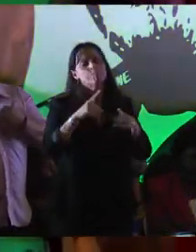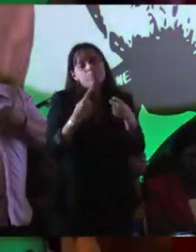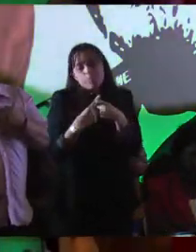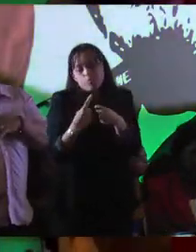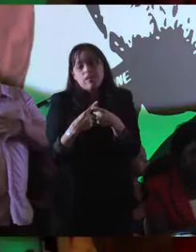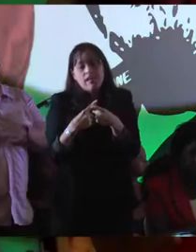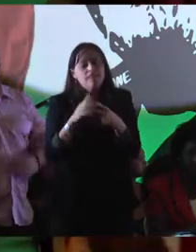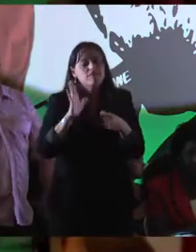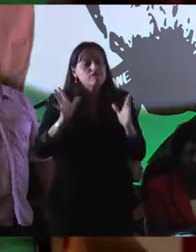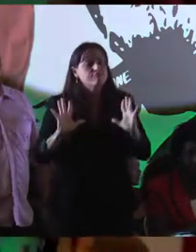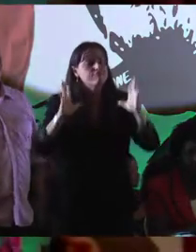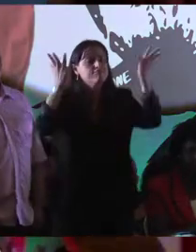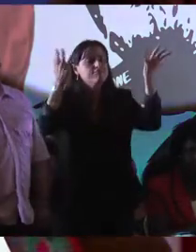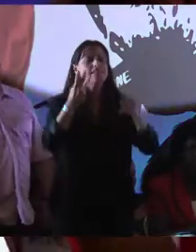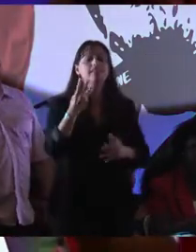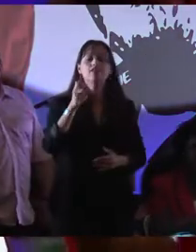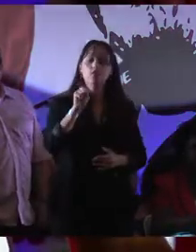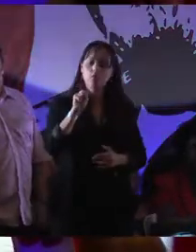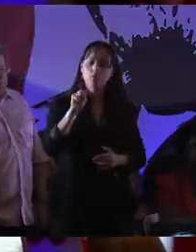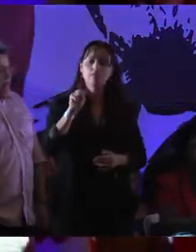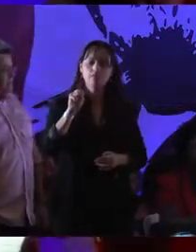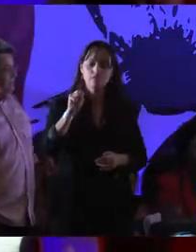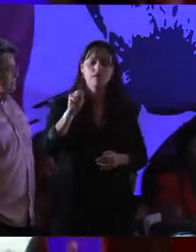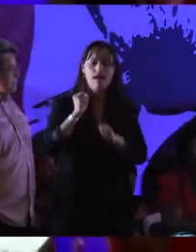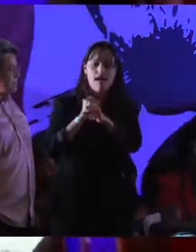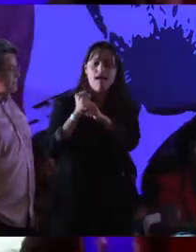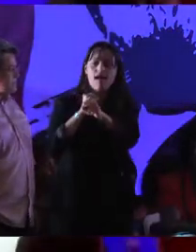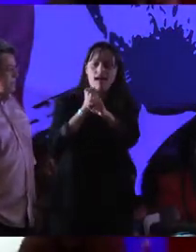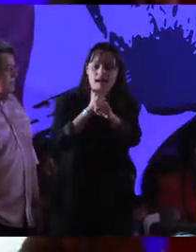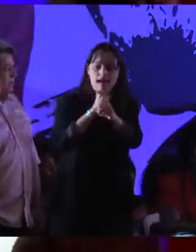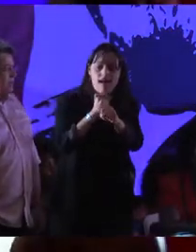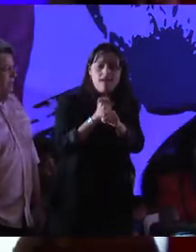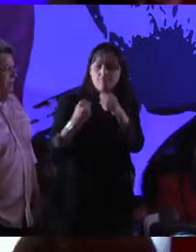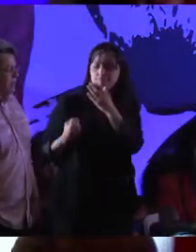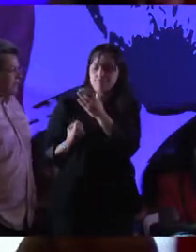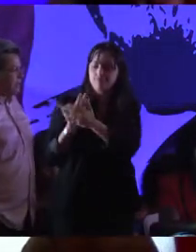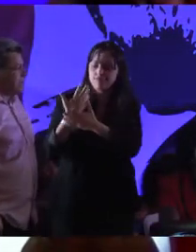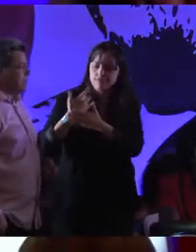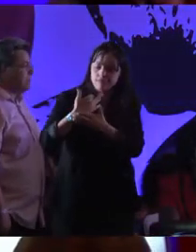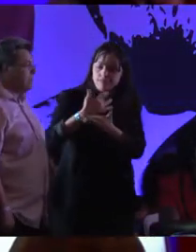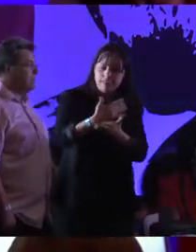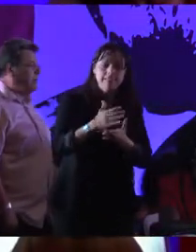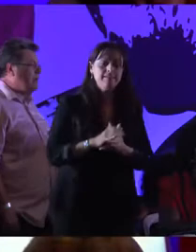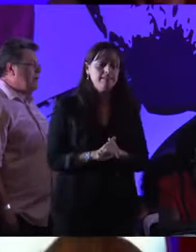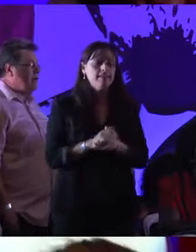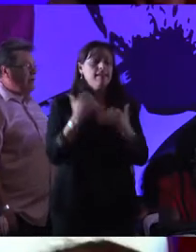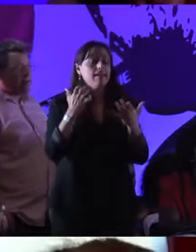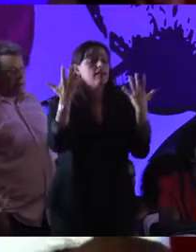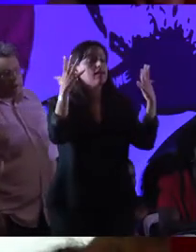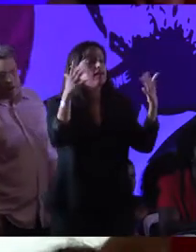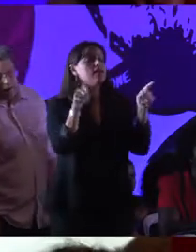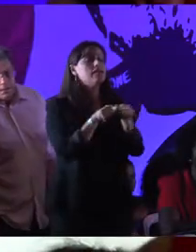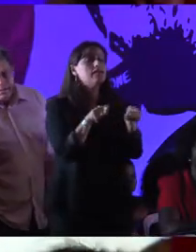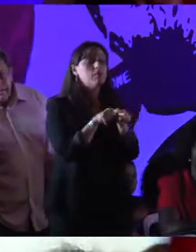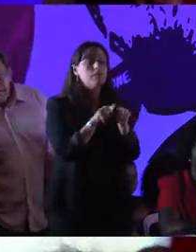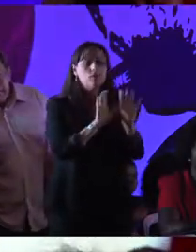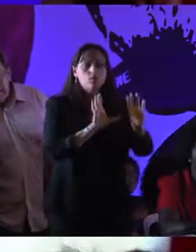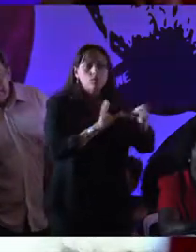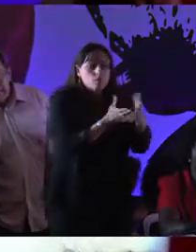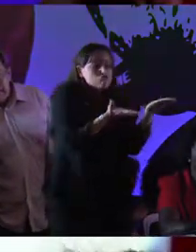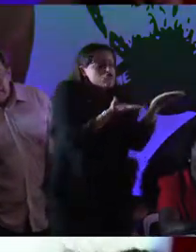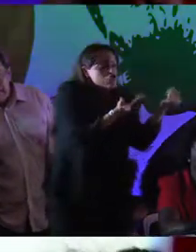38 anos de vida e quero saudar de forma muito especial a combativa juventude do Partido